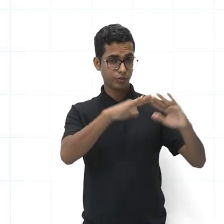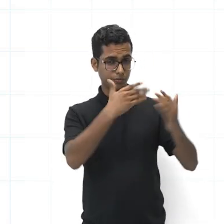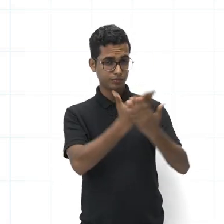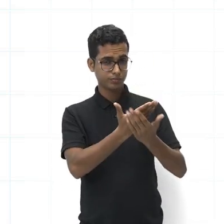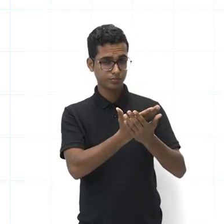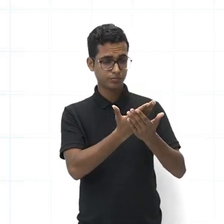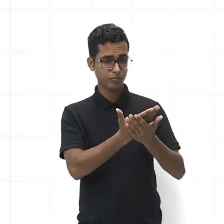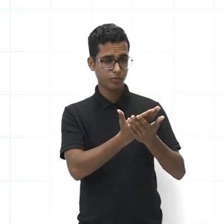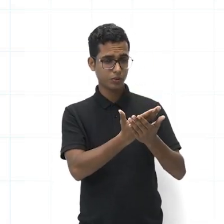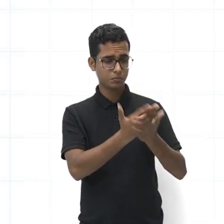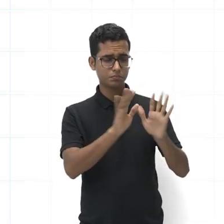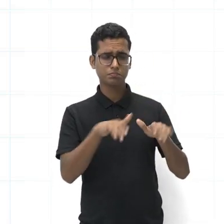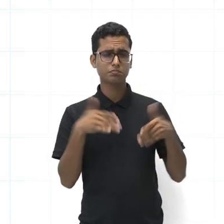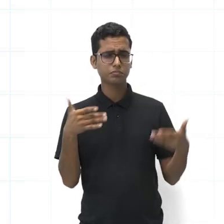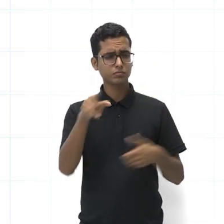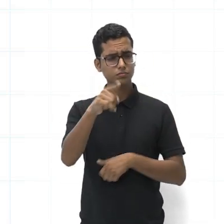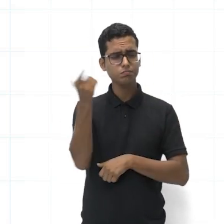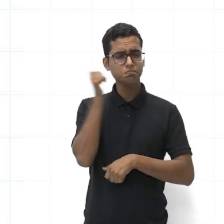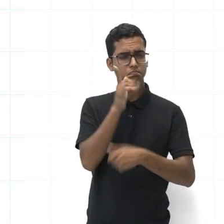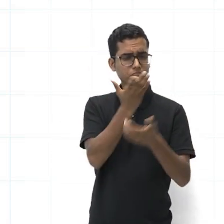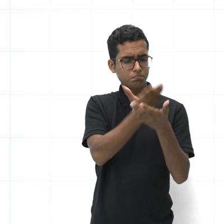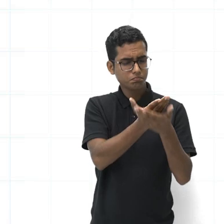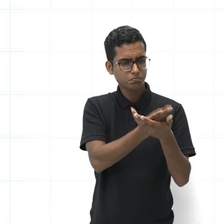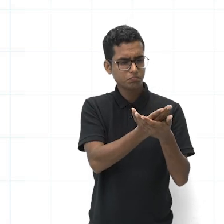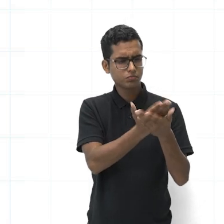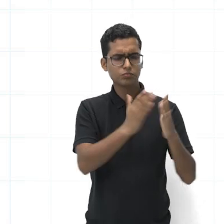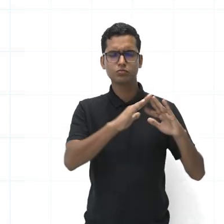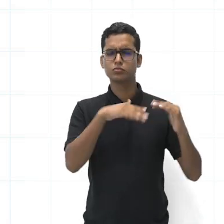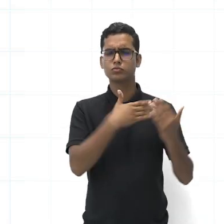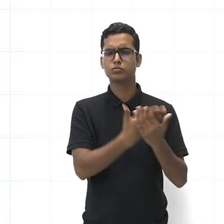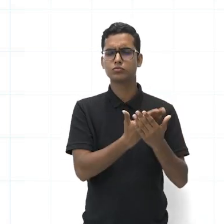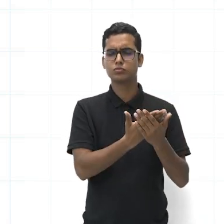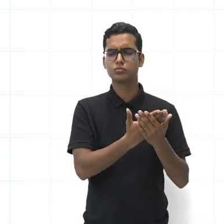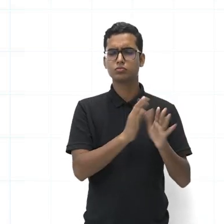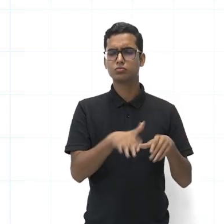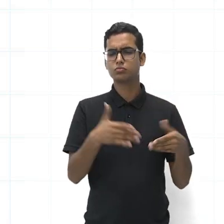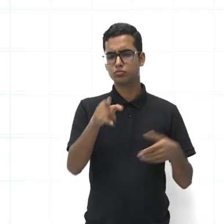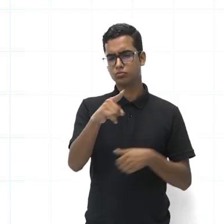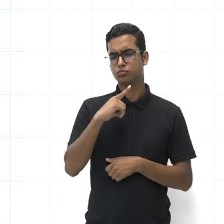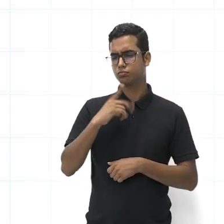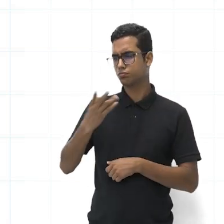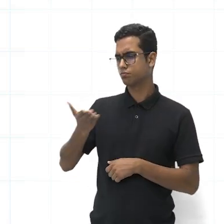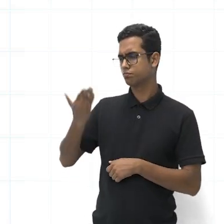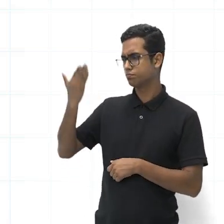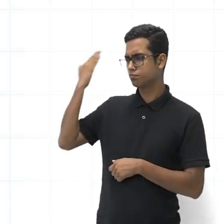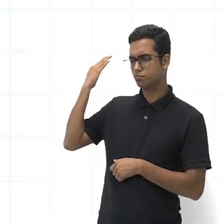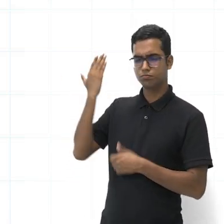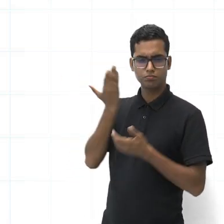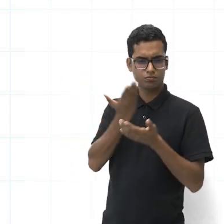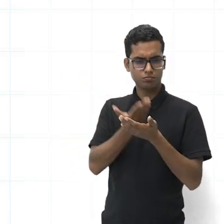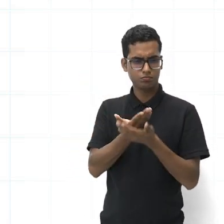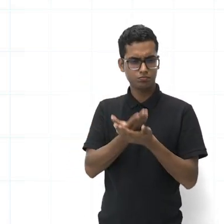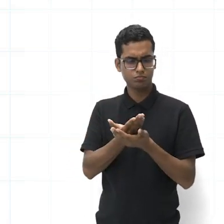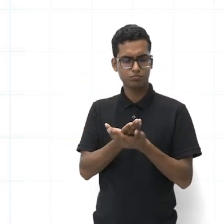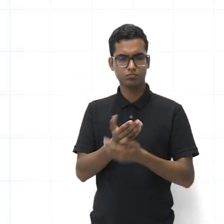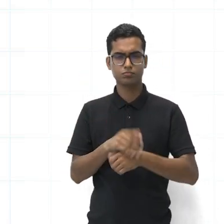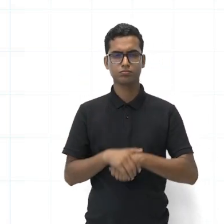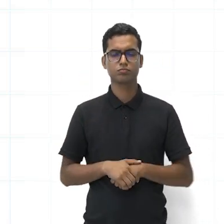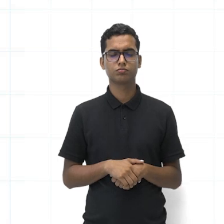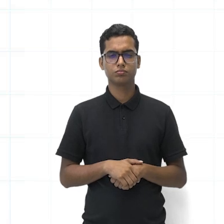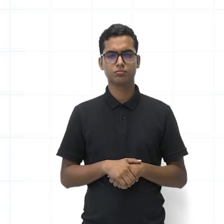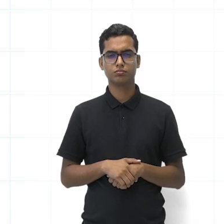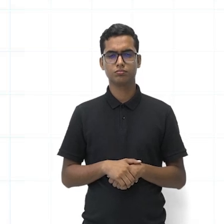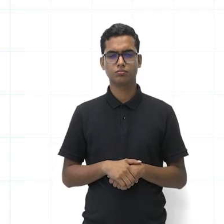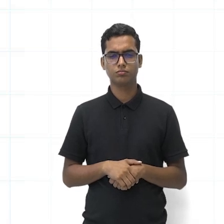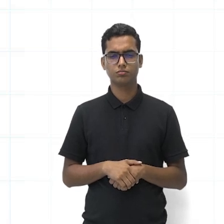você estudou, tá? A palavrinha attended não é um verbo, né? Mas ele não quer dizer atendeu, não é relacionado a isso, e